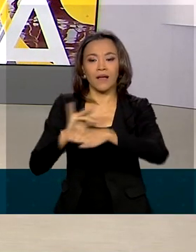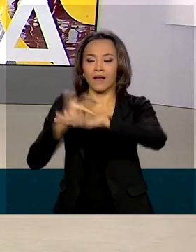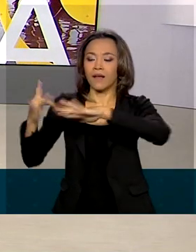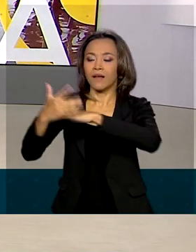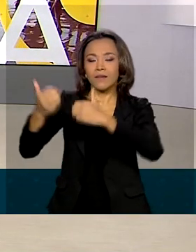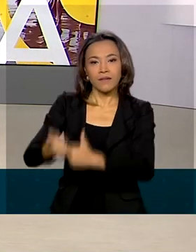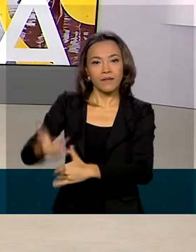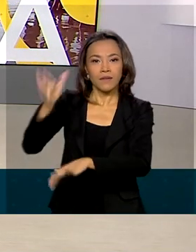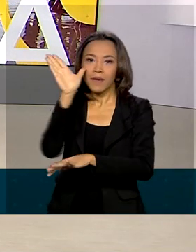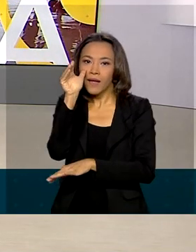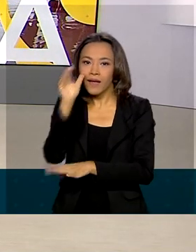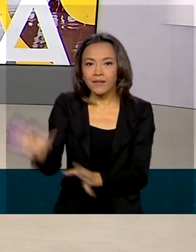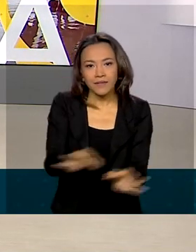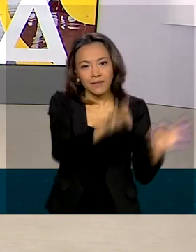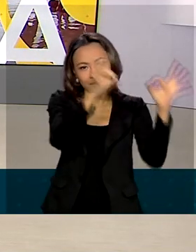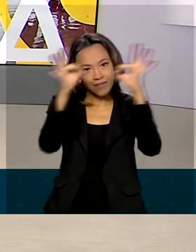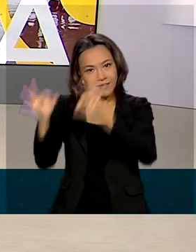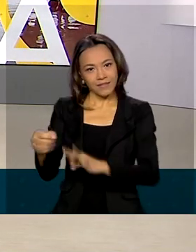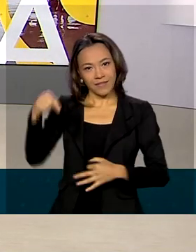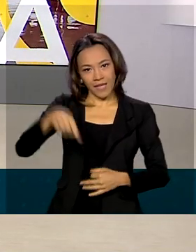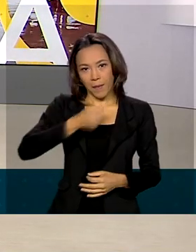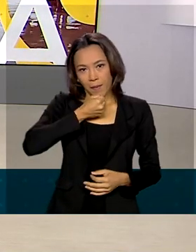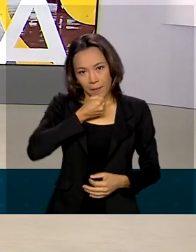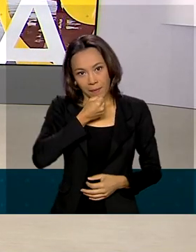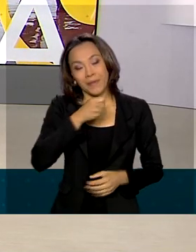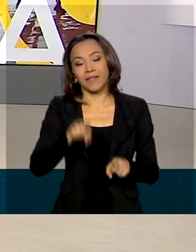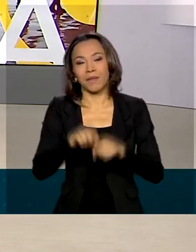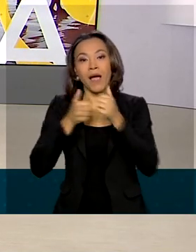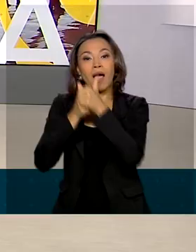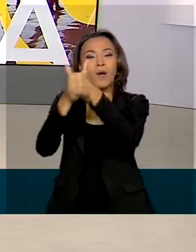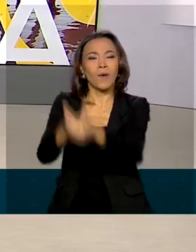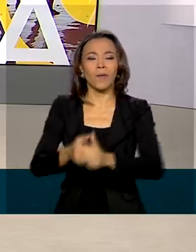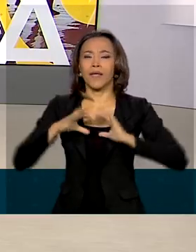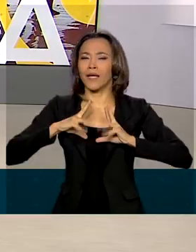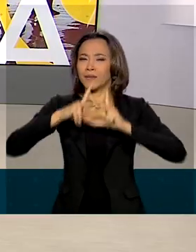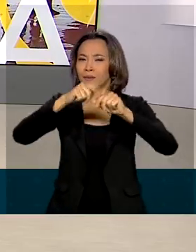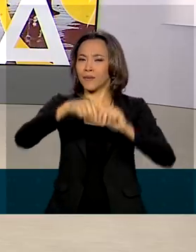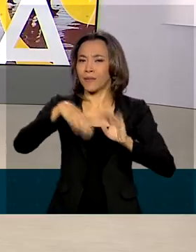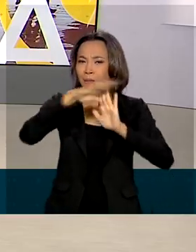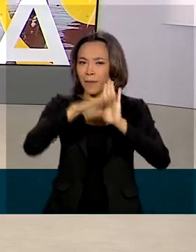sociais para rever as nossas reportagens e também acompanhar toda a nossa